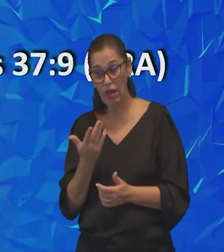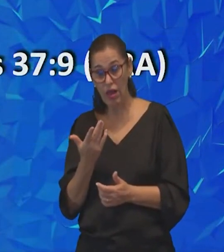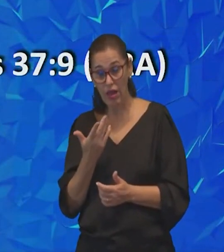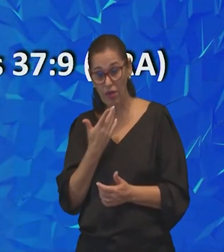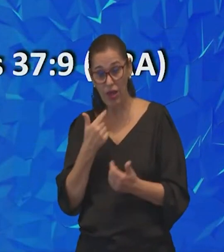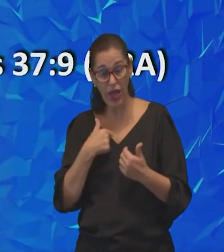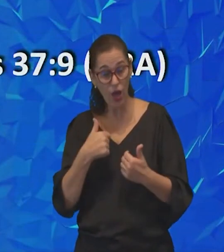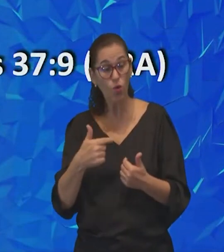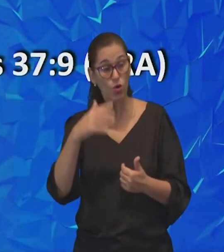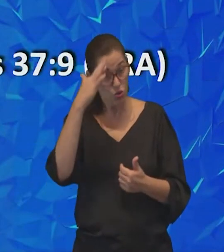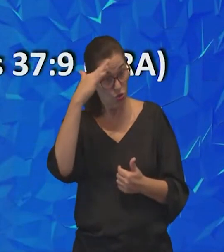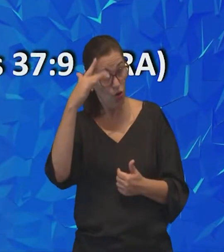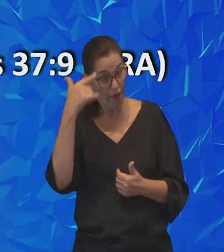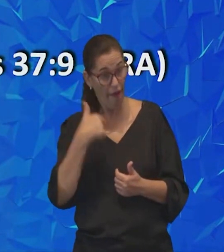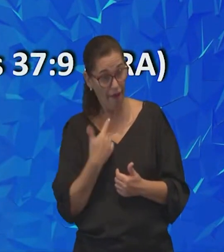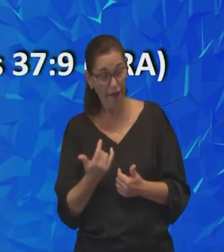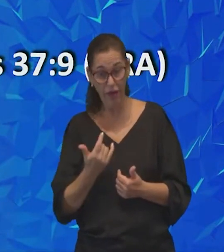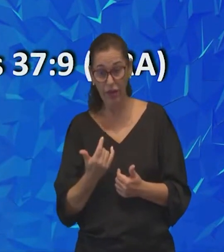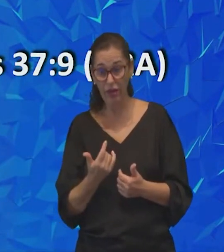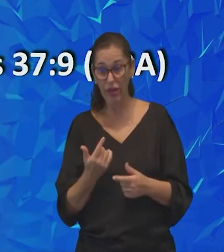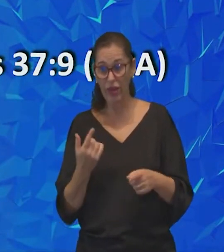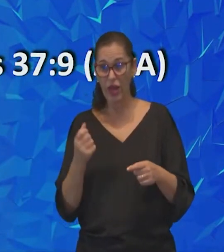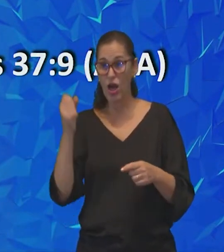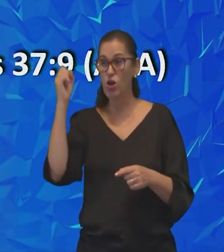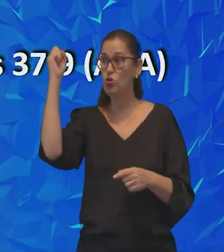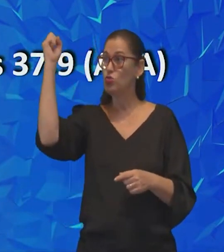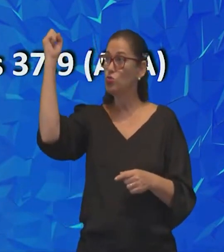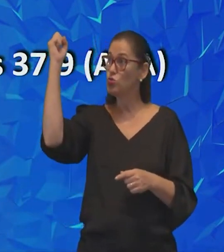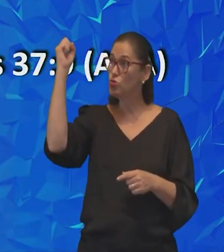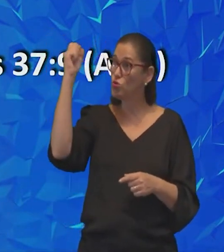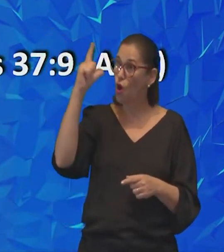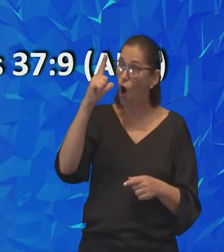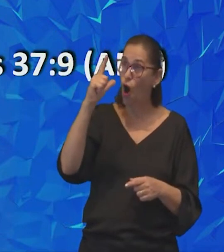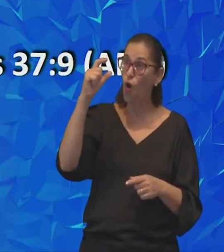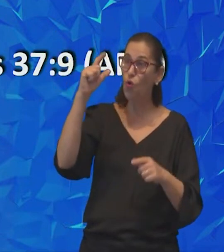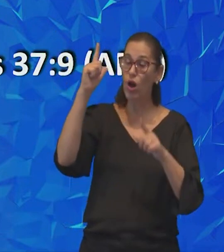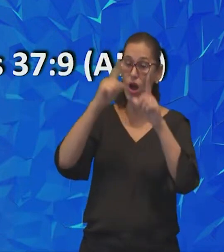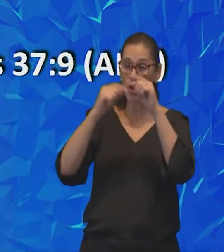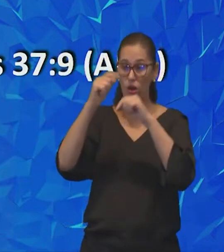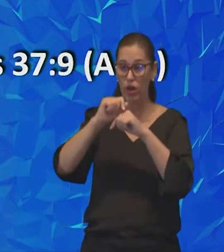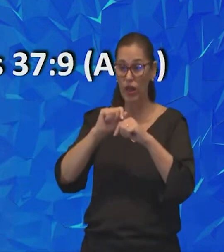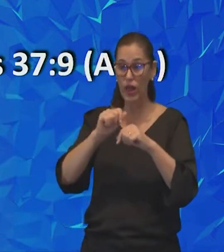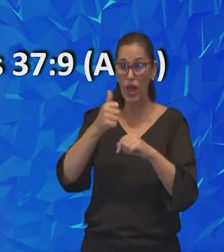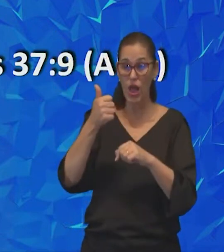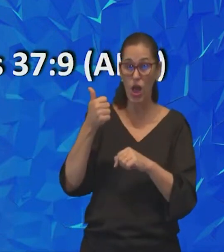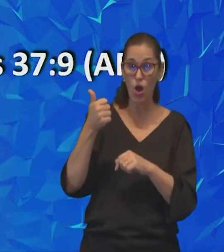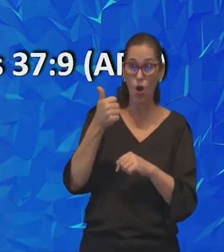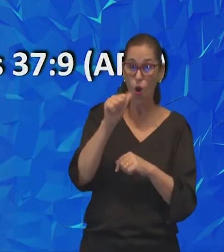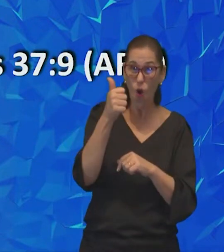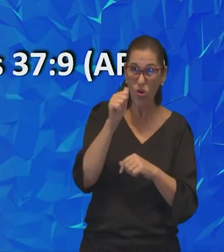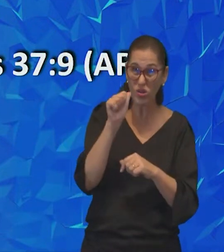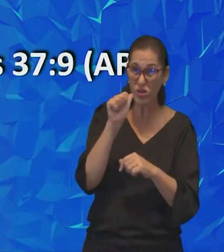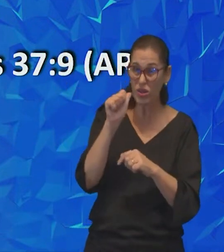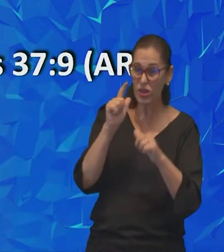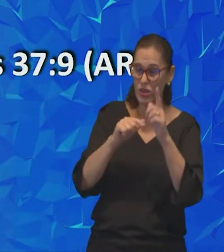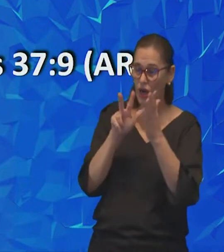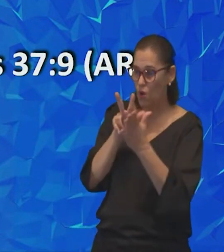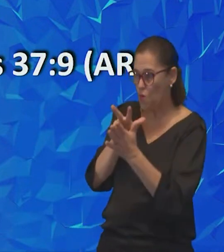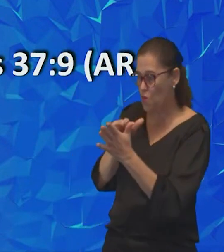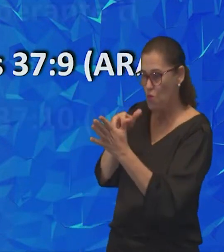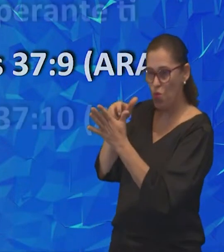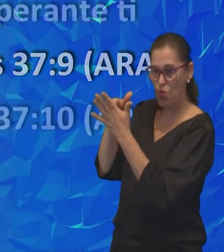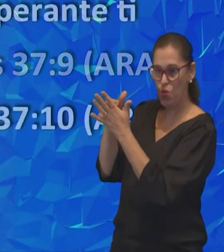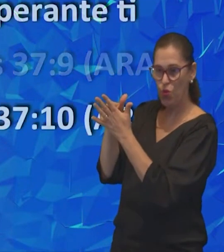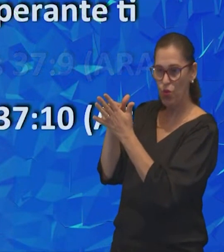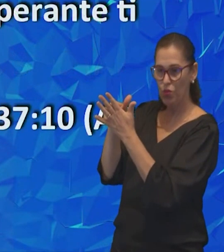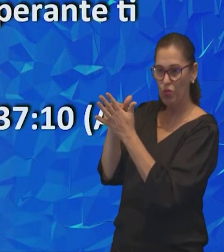dizendo: sonhei também que o sol e a lua e as 11 estrelas se inclinavam perante mim. Contando-o ao seu